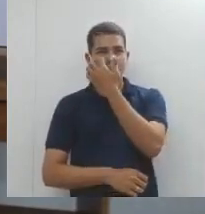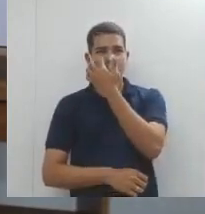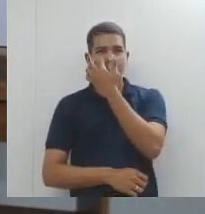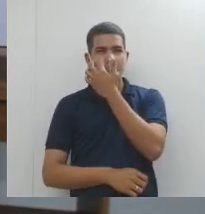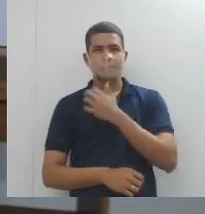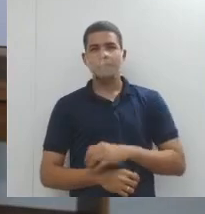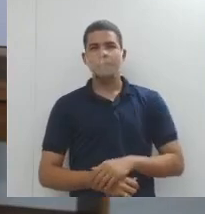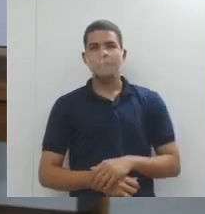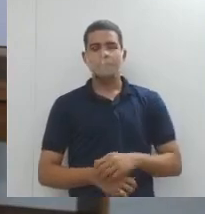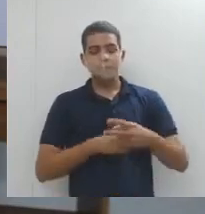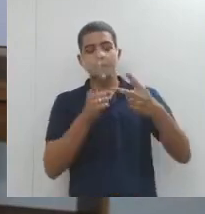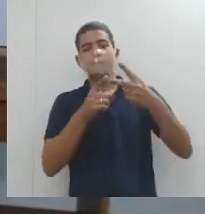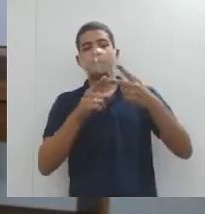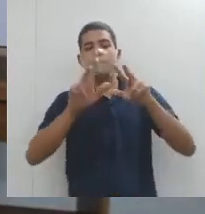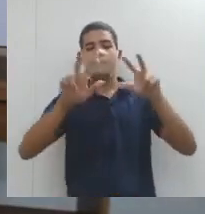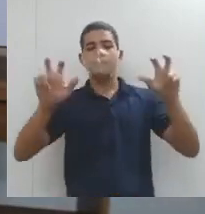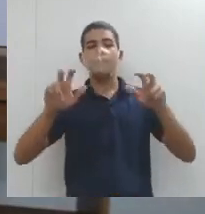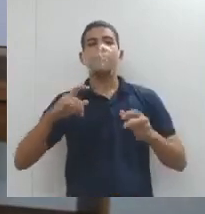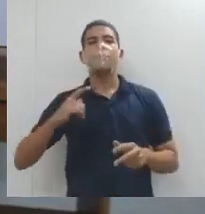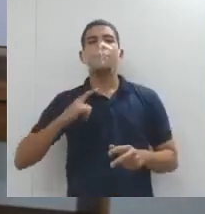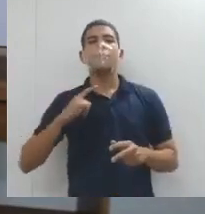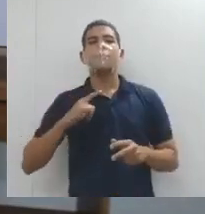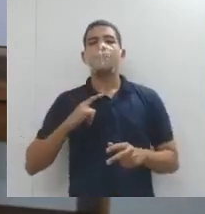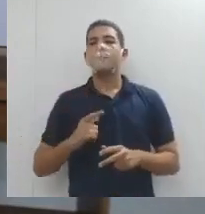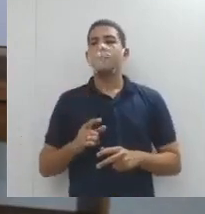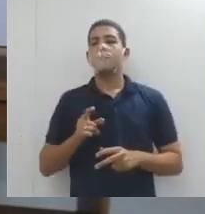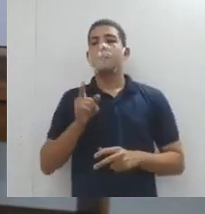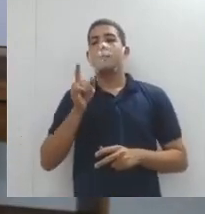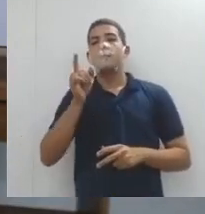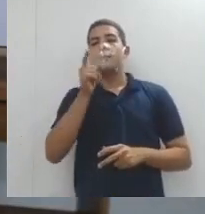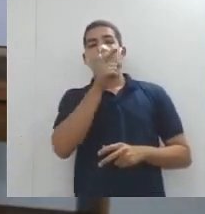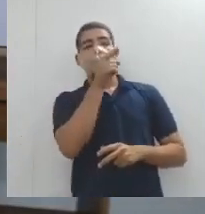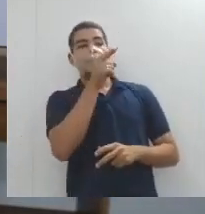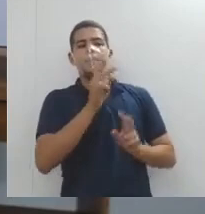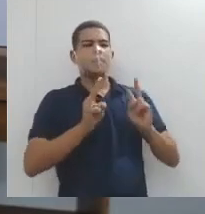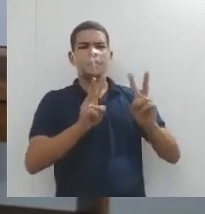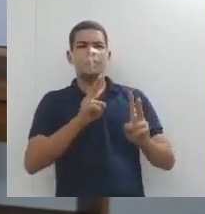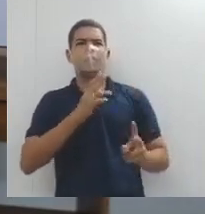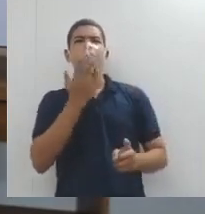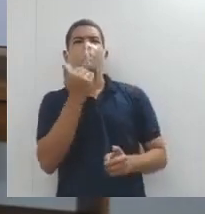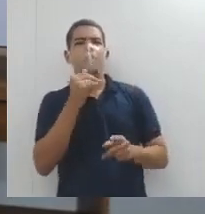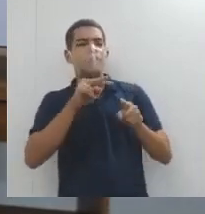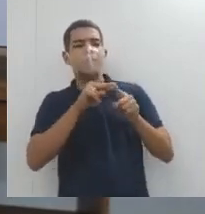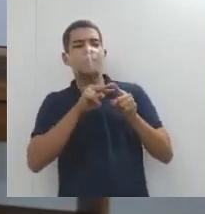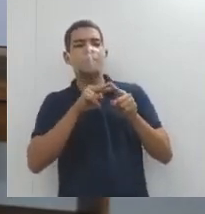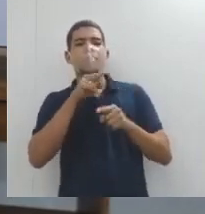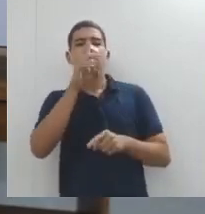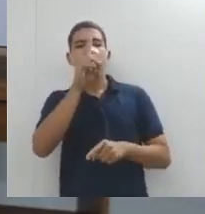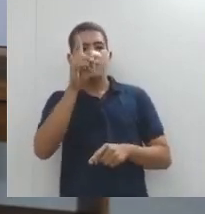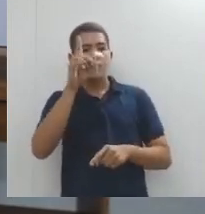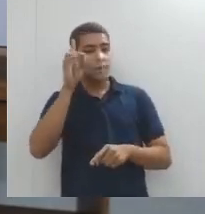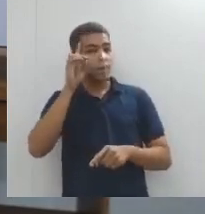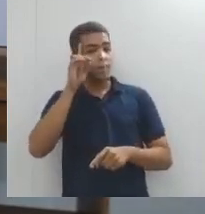Na segunda frase, eu tenho: ela sempre come pizza aos sábados. Qual é a palavra que